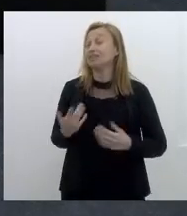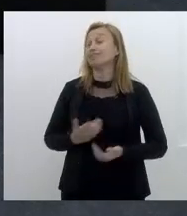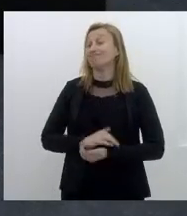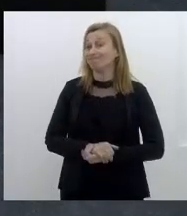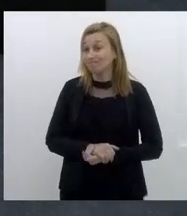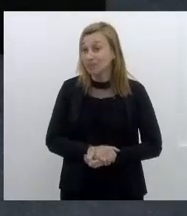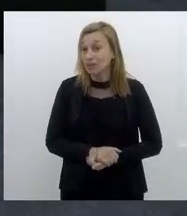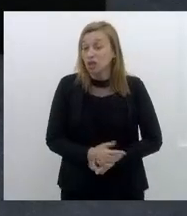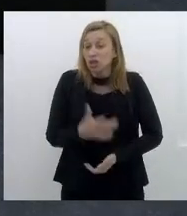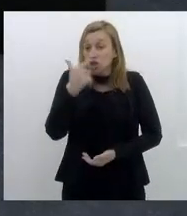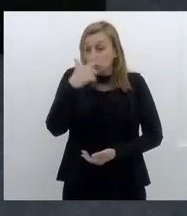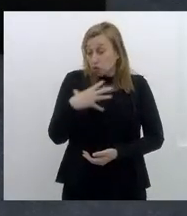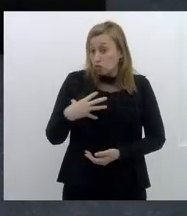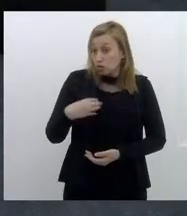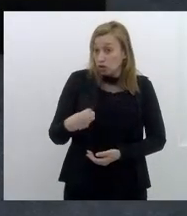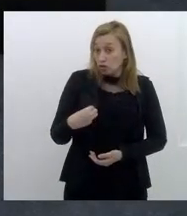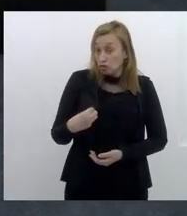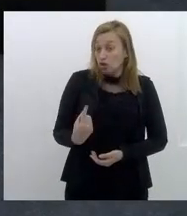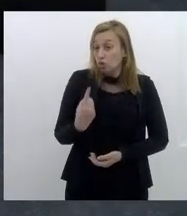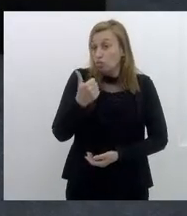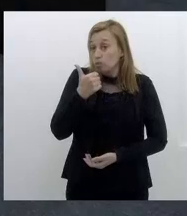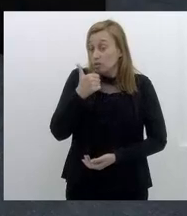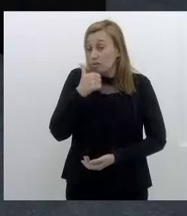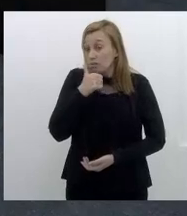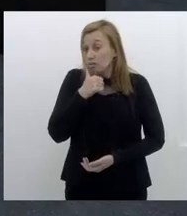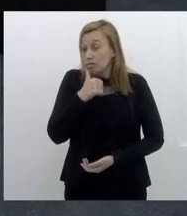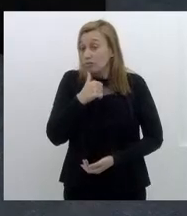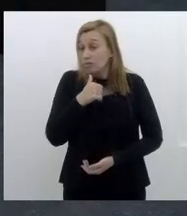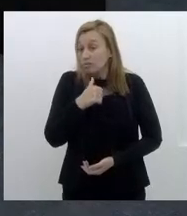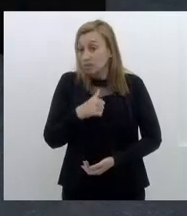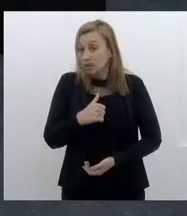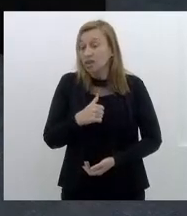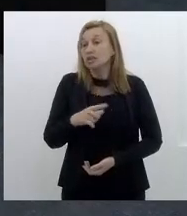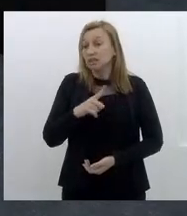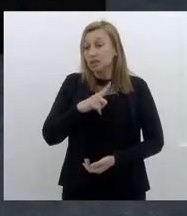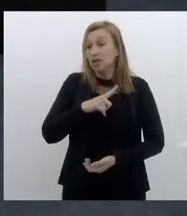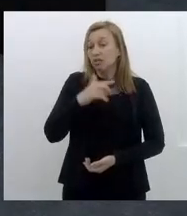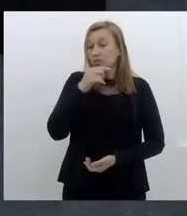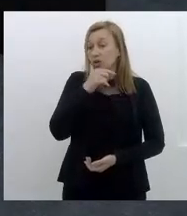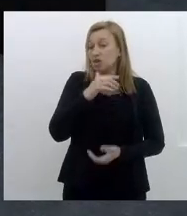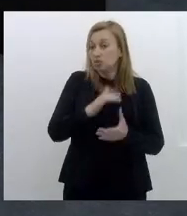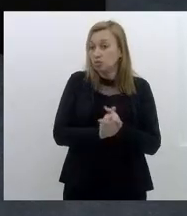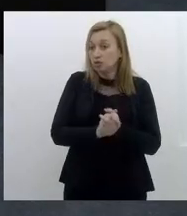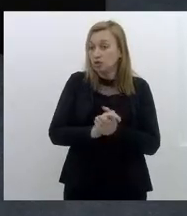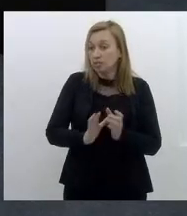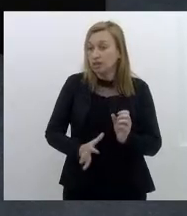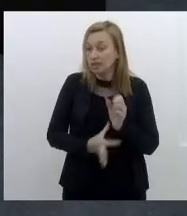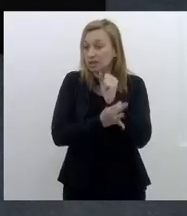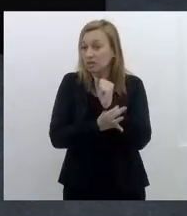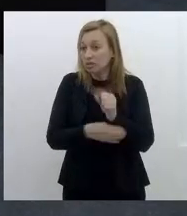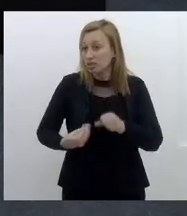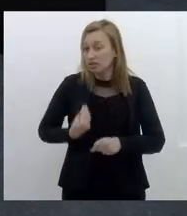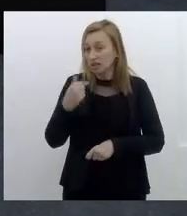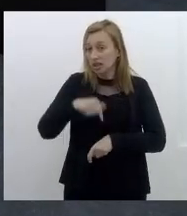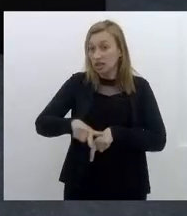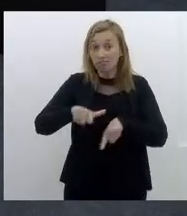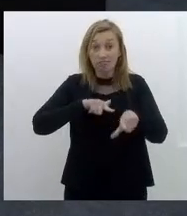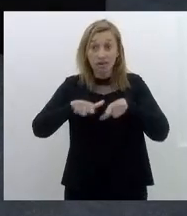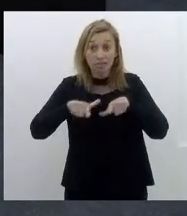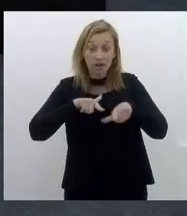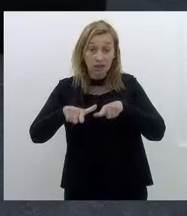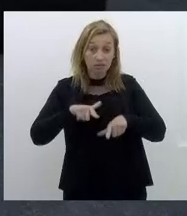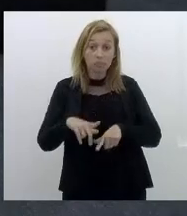Eu sou filho de uma tem uma esposa que nesse momento certamente tá me dando a segurança de estar aqui trabalhando